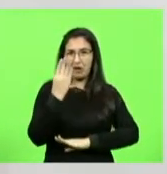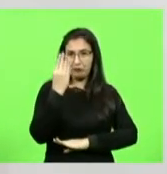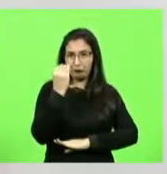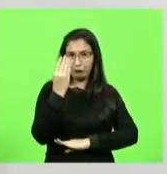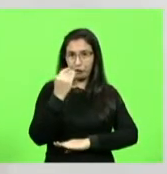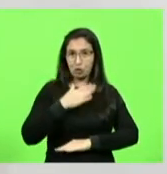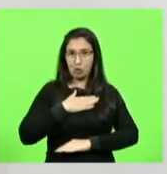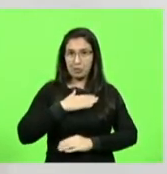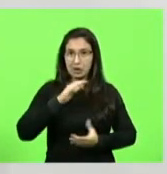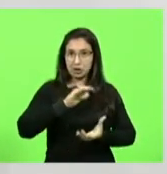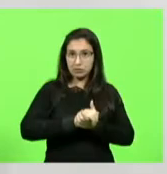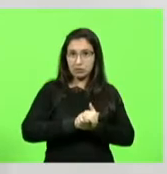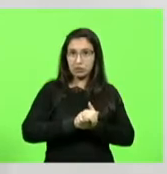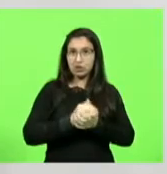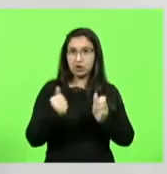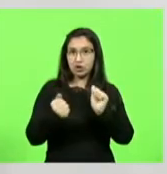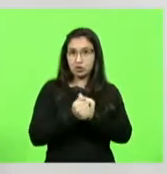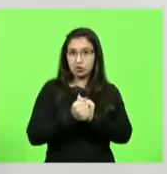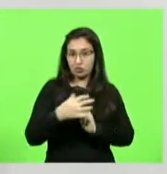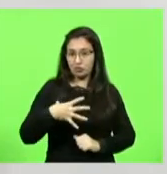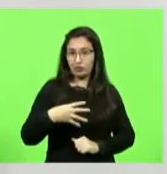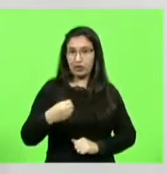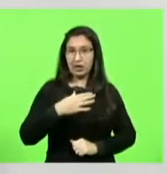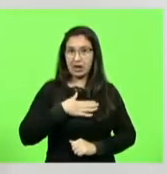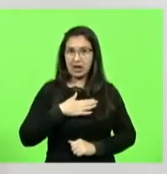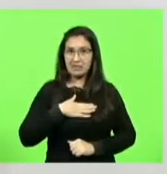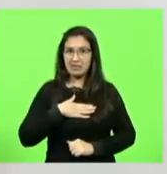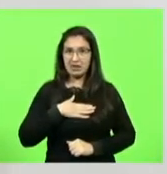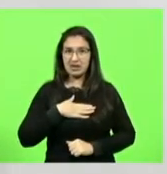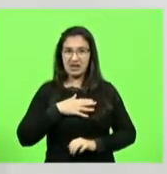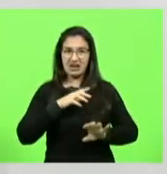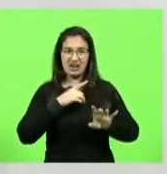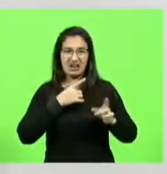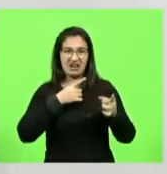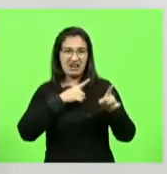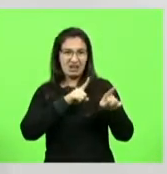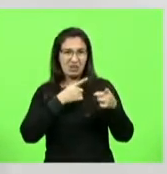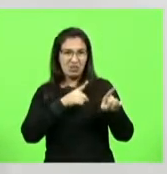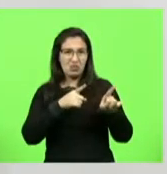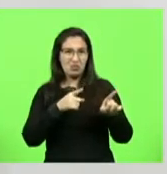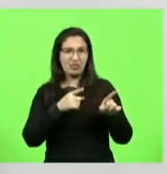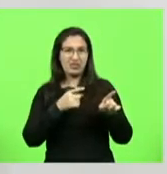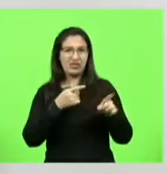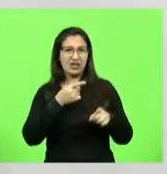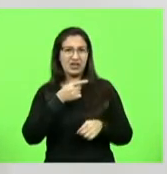com a minha filha fazer crítica é inadmissível.